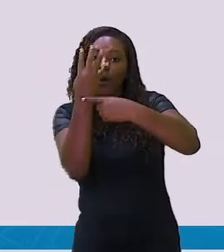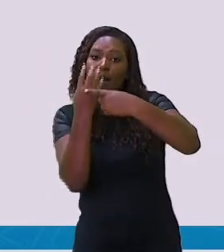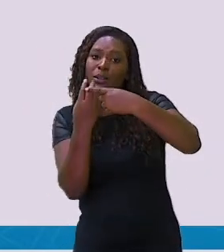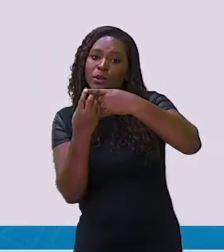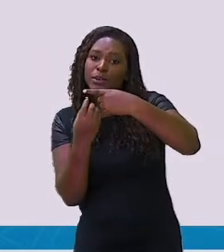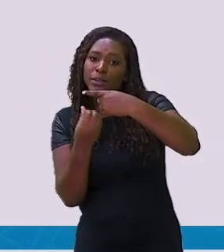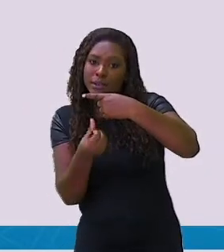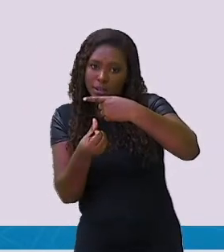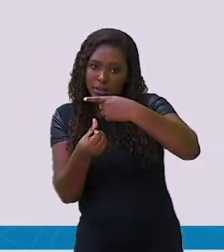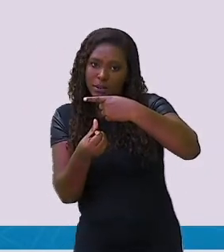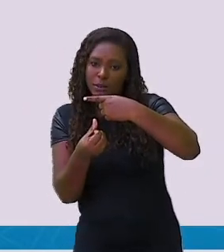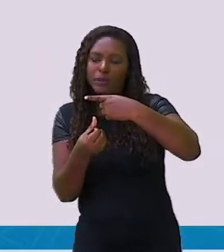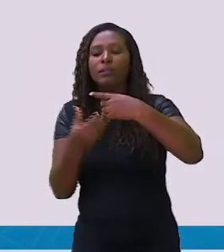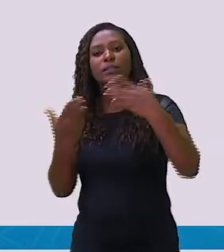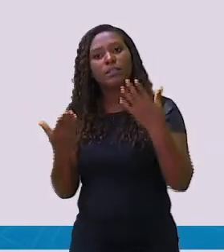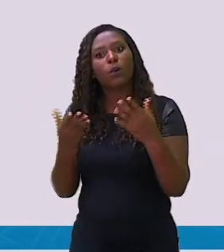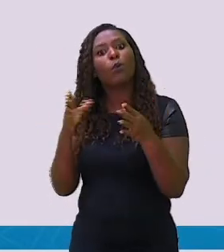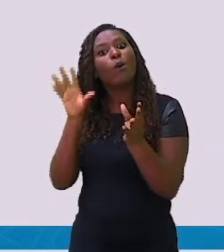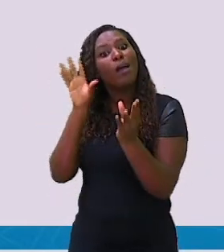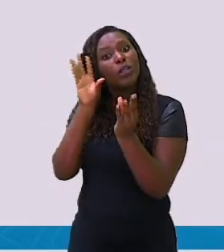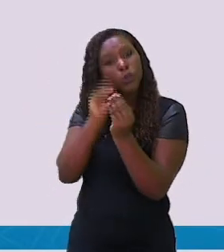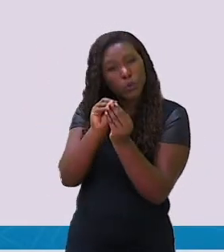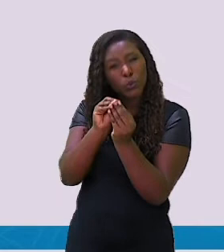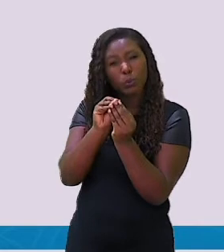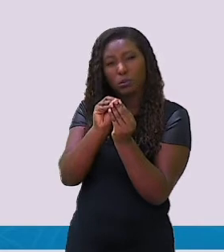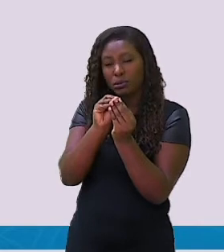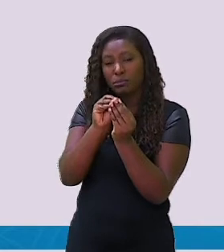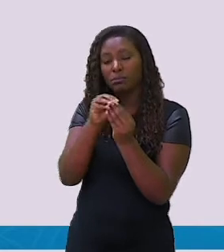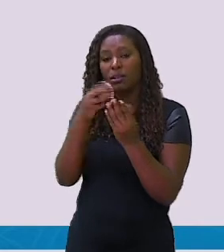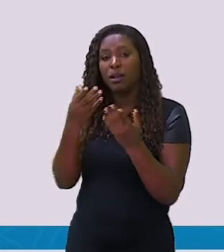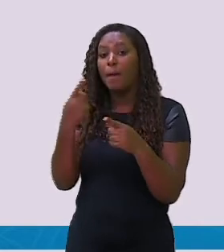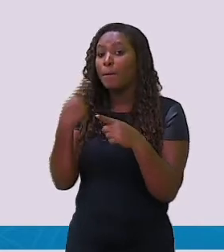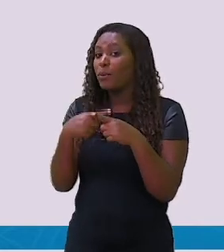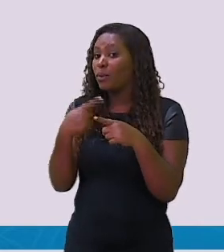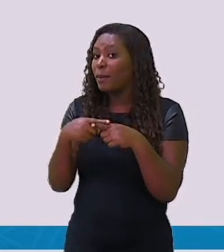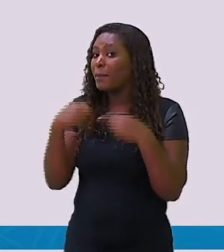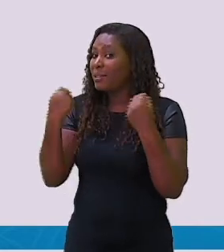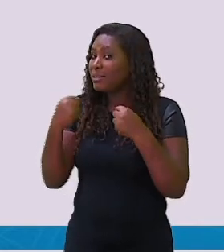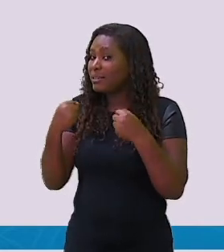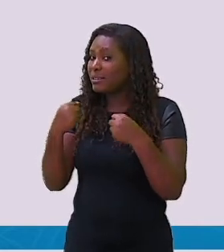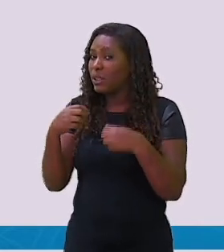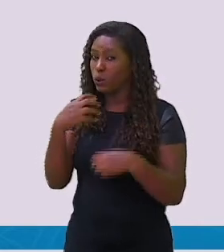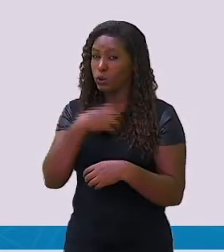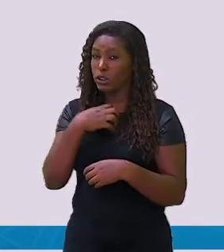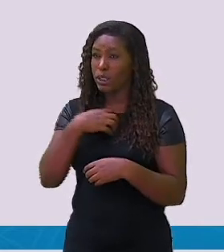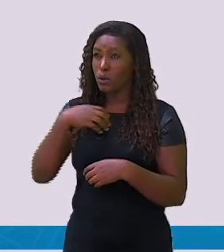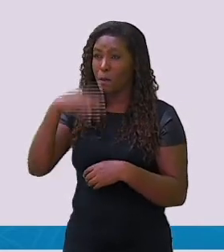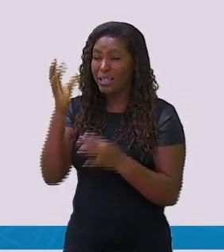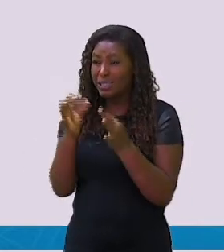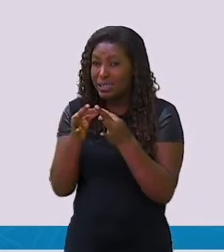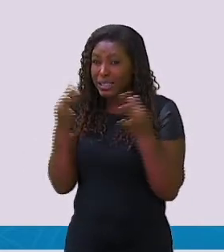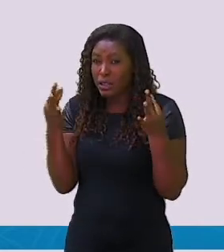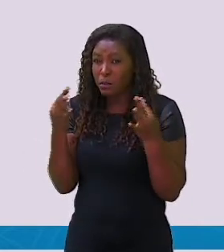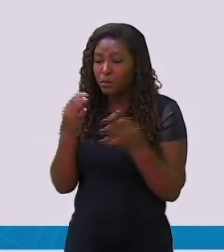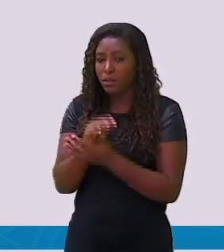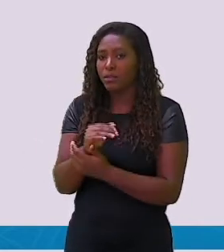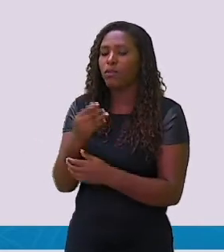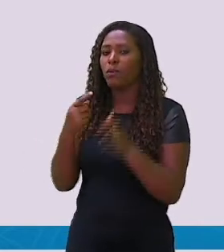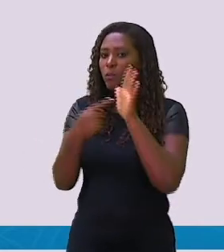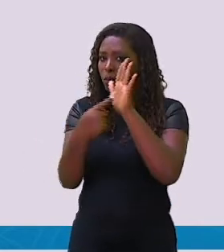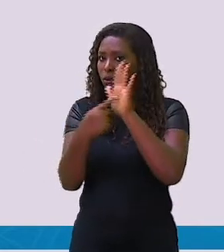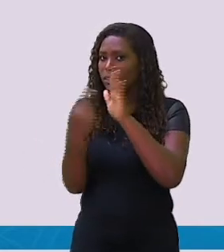que simplificar aqui olha porque eu tenho que chegar na forma irredutível eu vou mostrar para vocês aqui qual que é